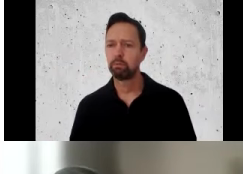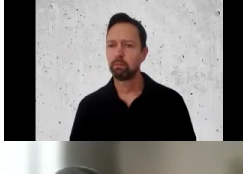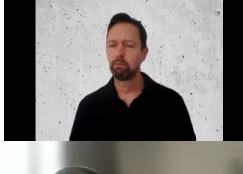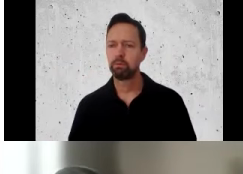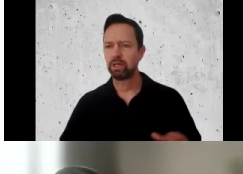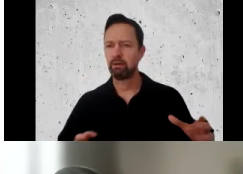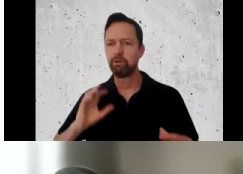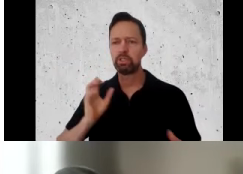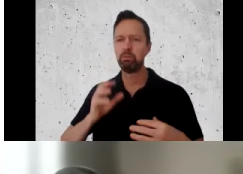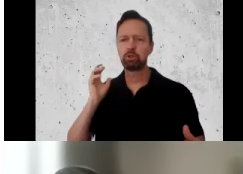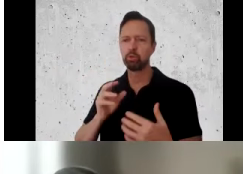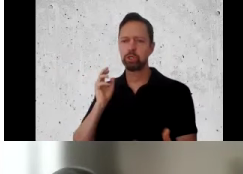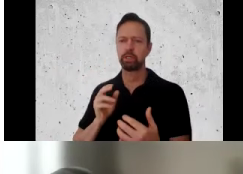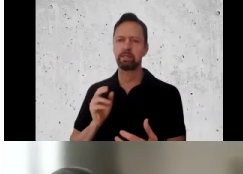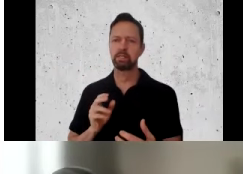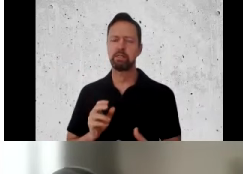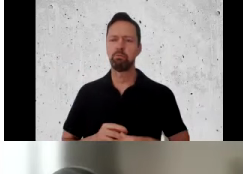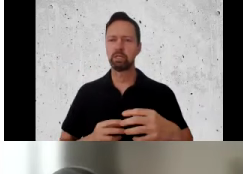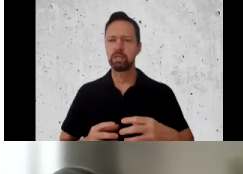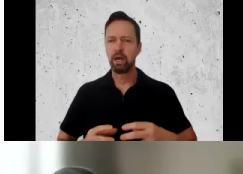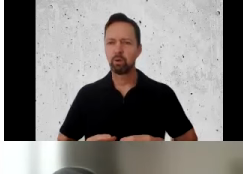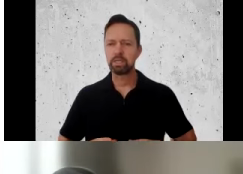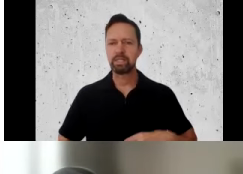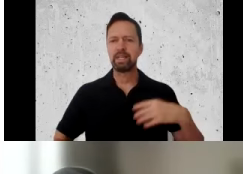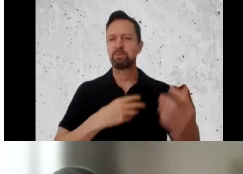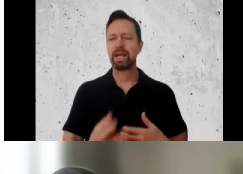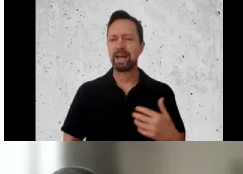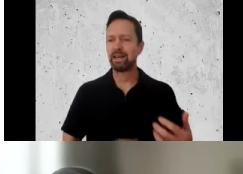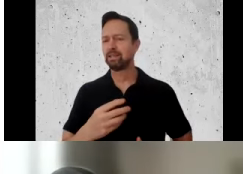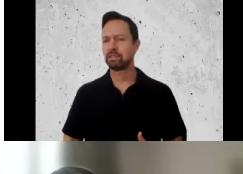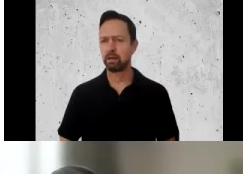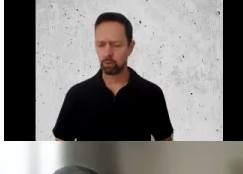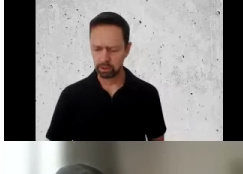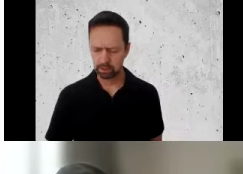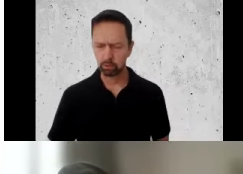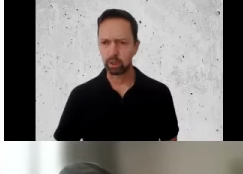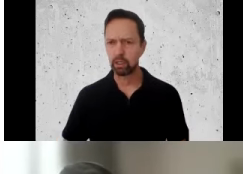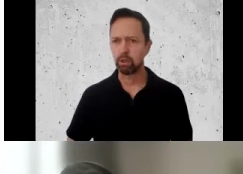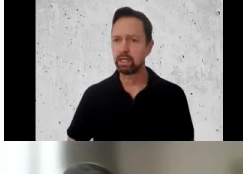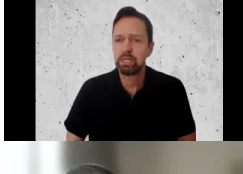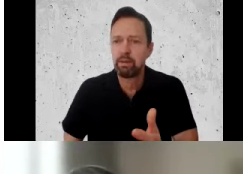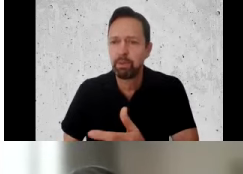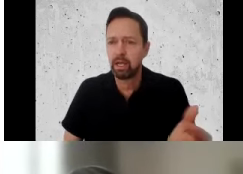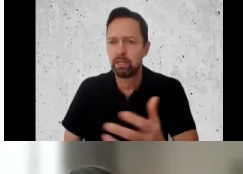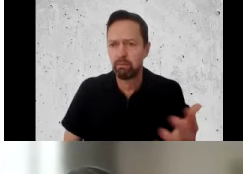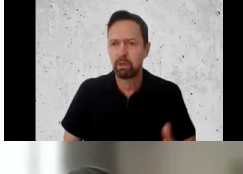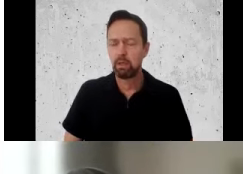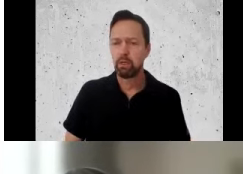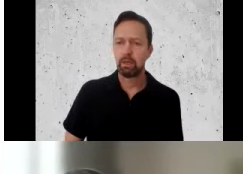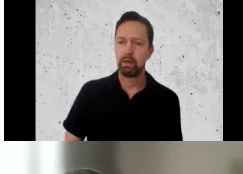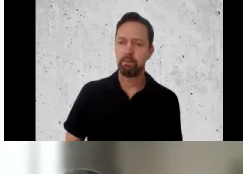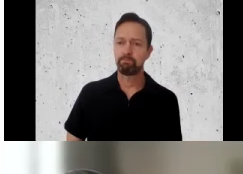Fisher. Já viu que tinha muitos custos de transação, muitas coisas inesperadas acontecendo com aquele contrato, e sempre tem,